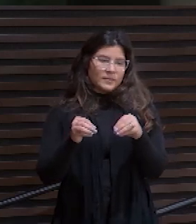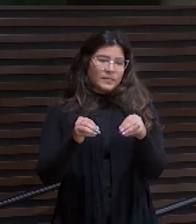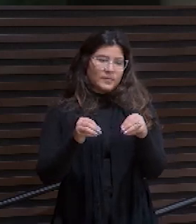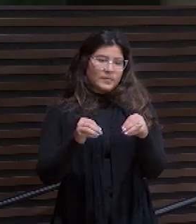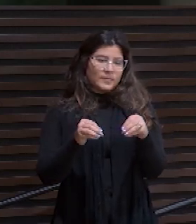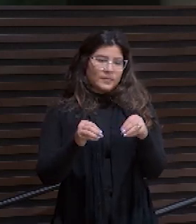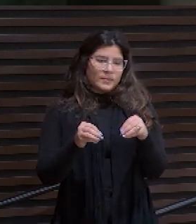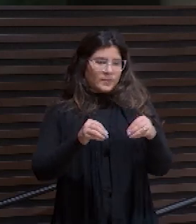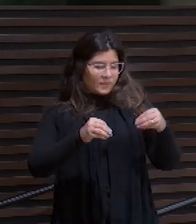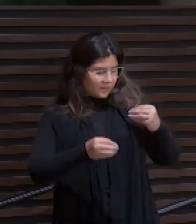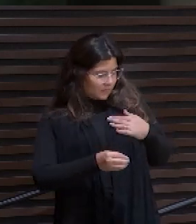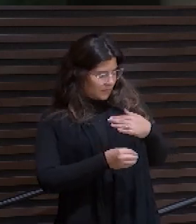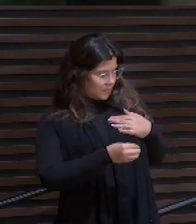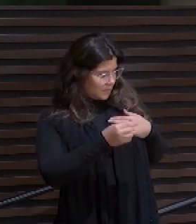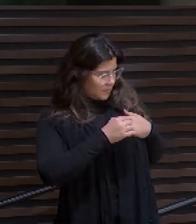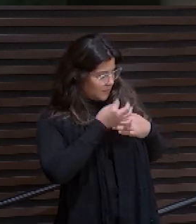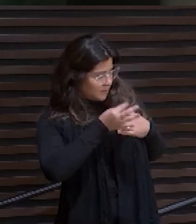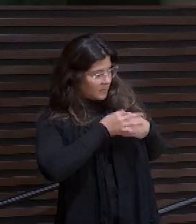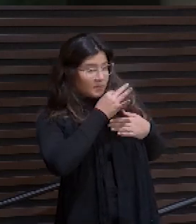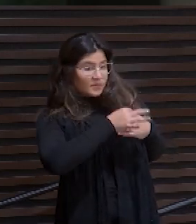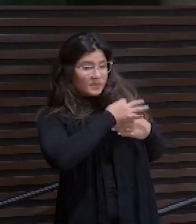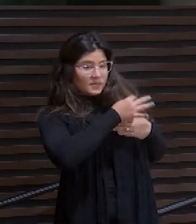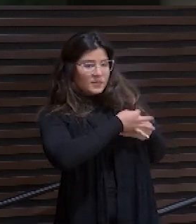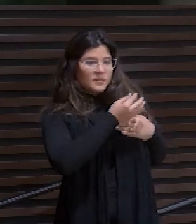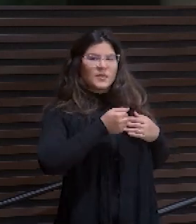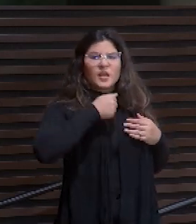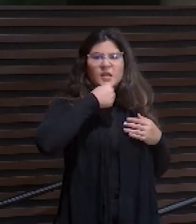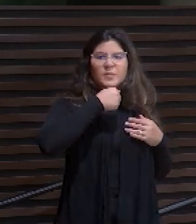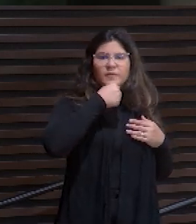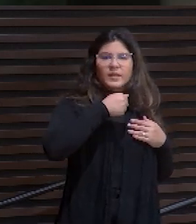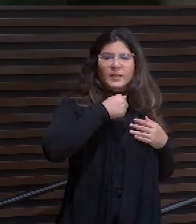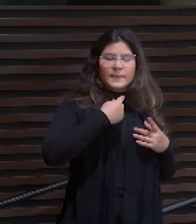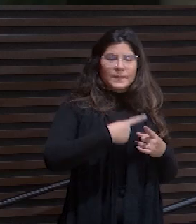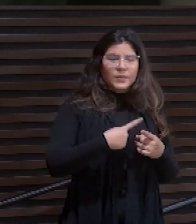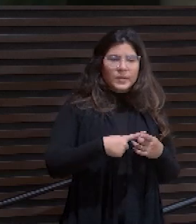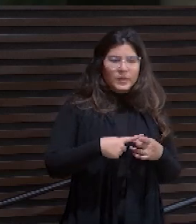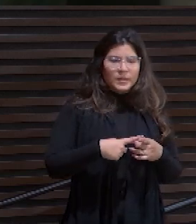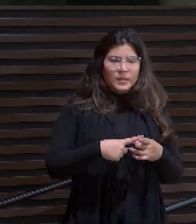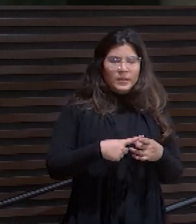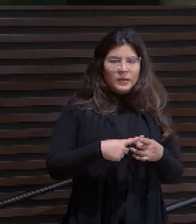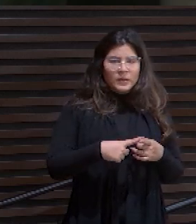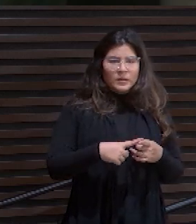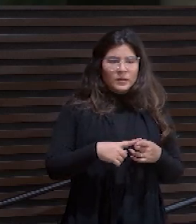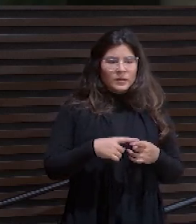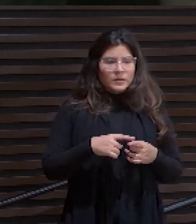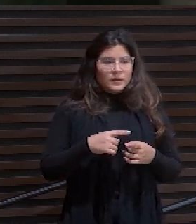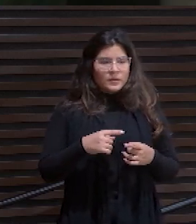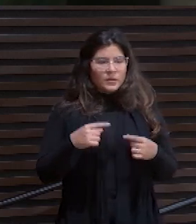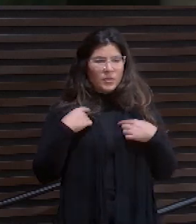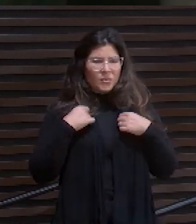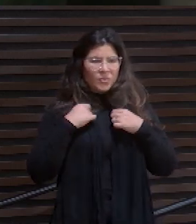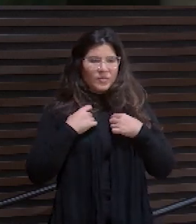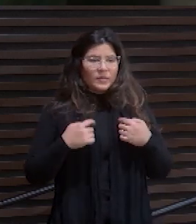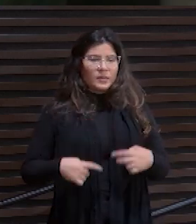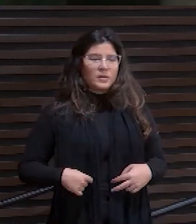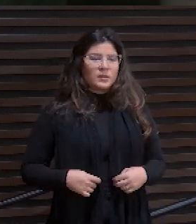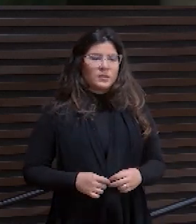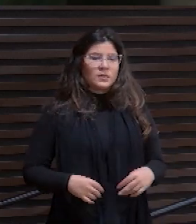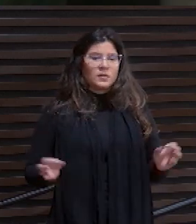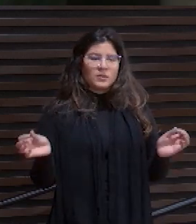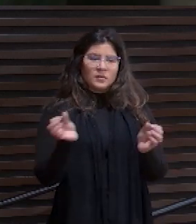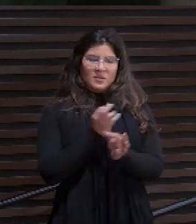mal remendar uma velha. Por que mal remendar? Porque o tecido da nova não vai se ajustar na velha. Uma